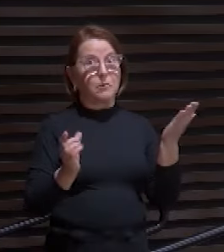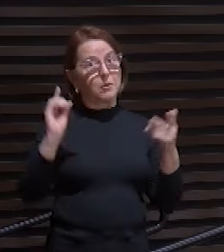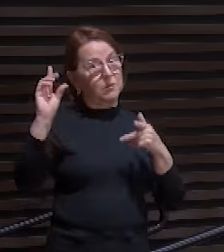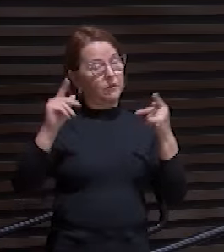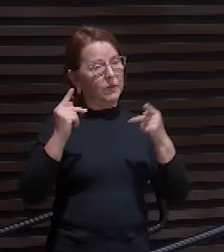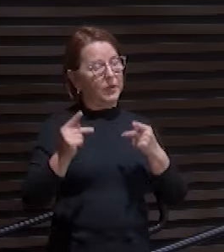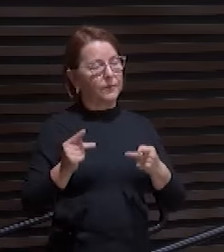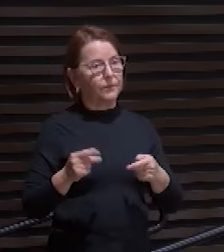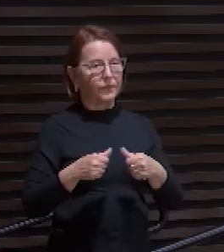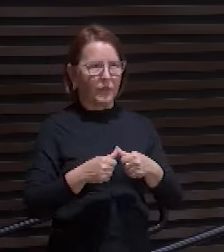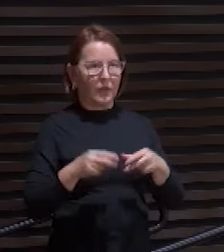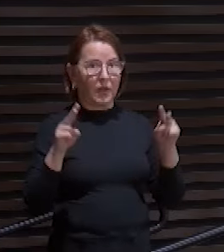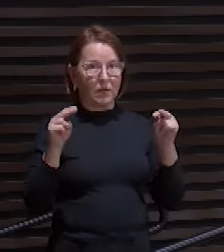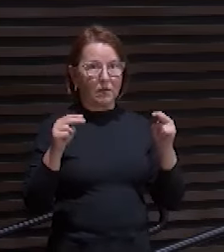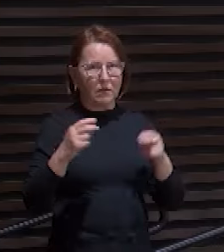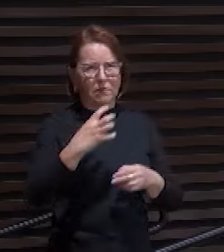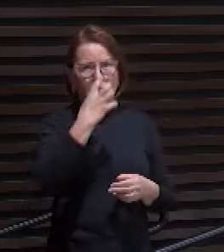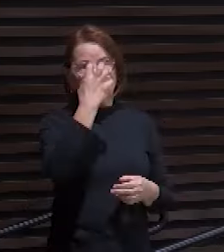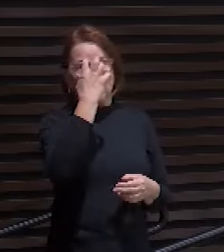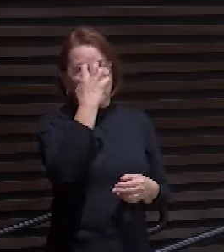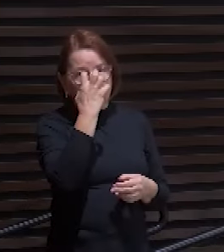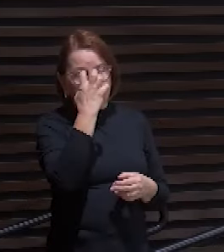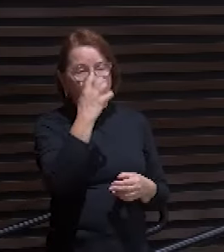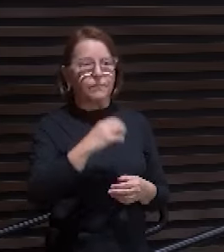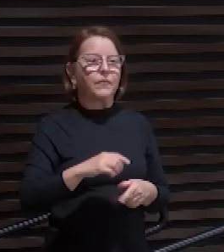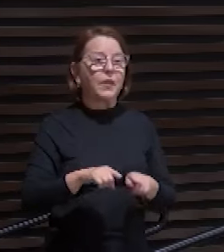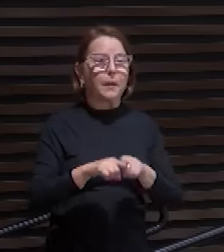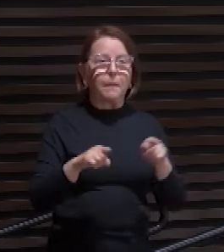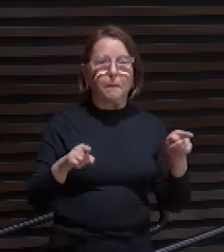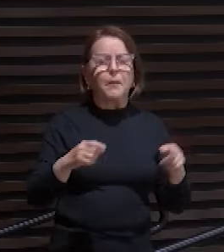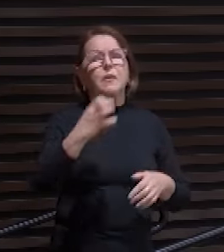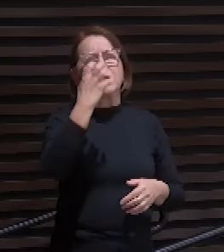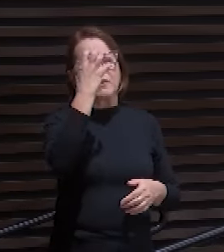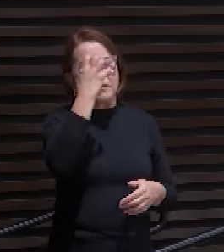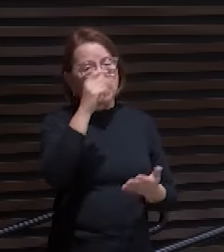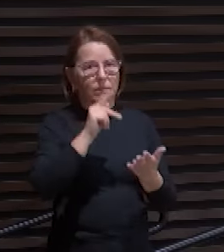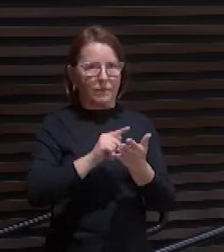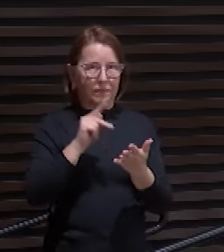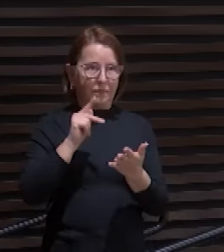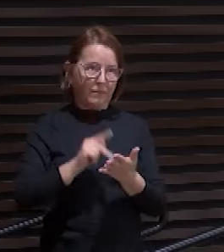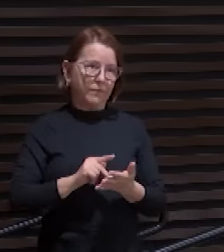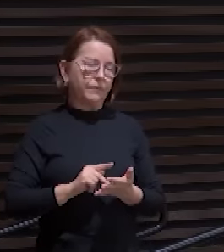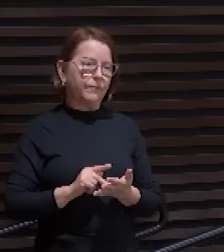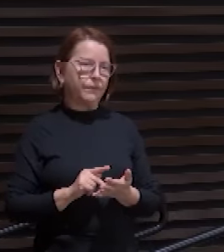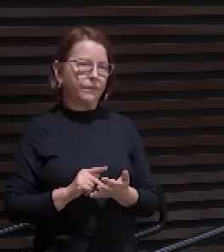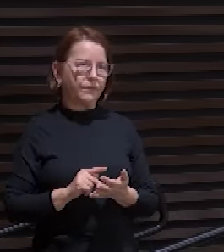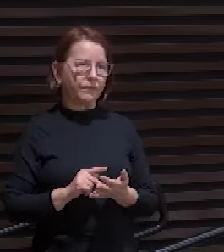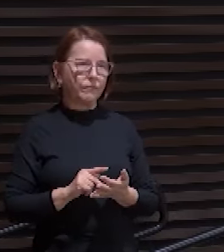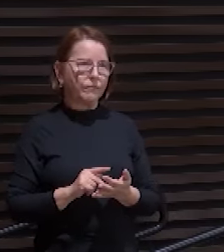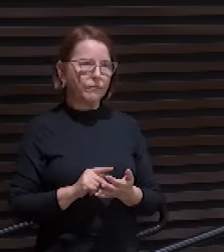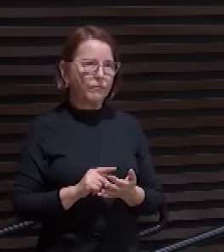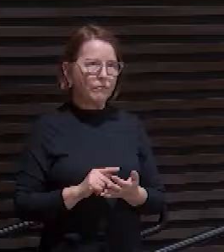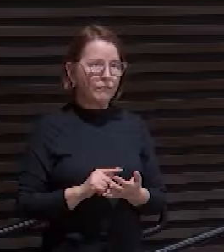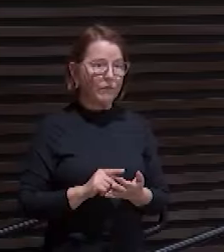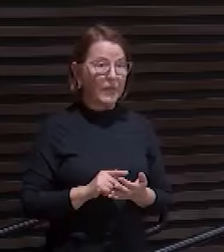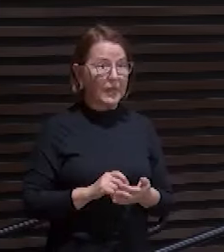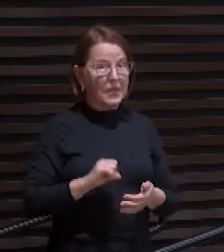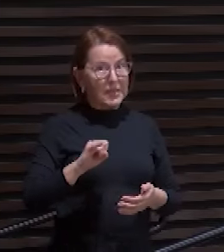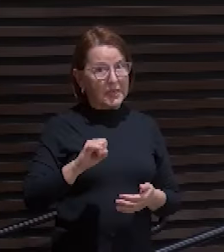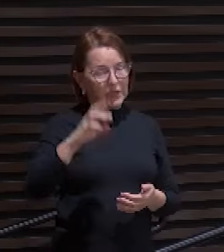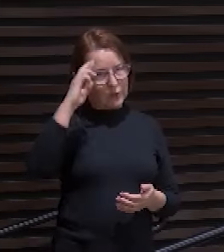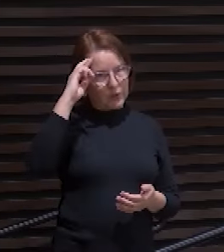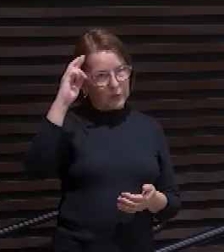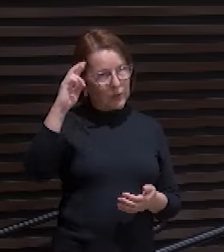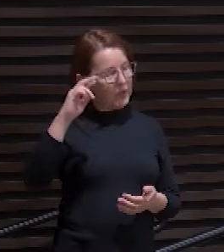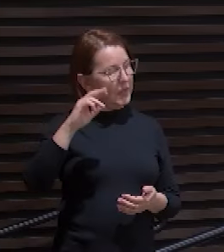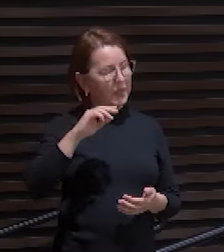Isso é um assunto seríssimo, mas é muito sério mesmo. E se o Senhor não tratar com